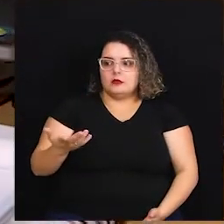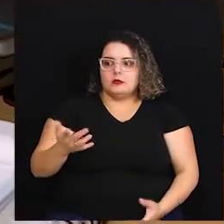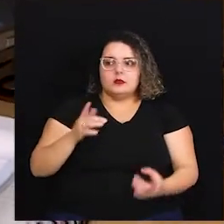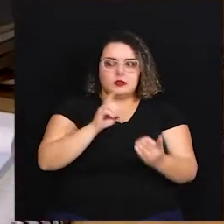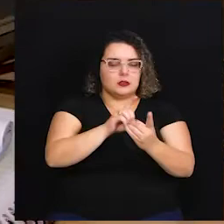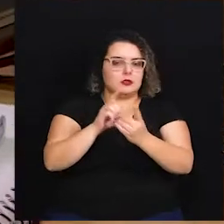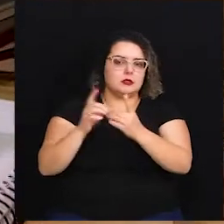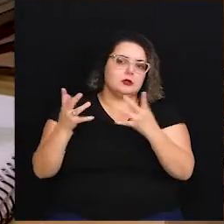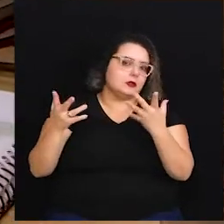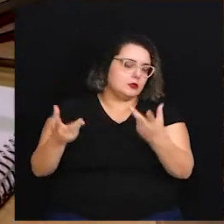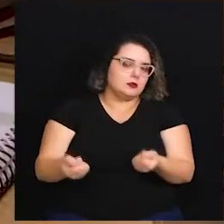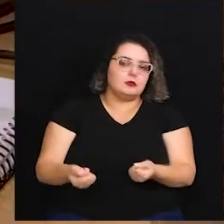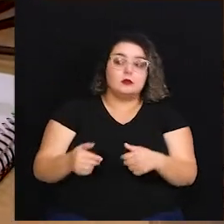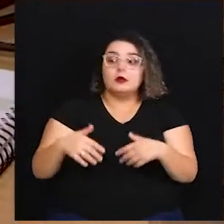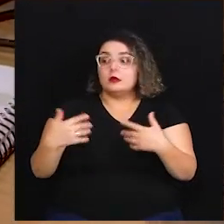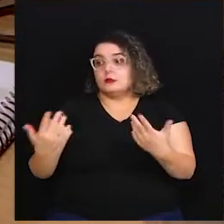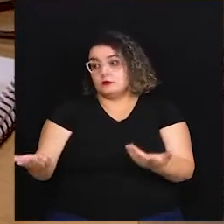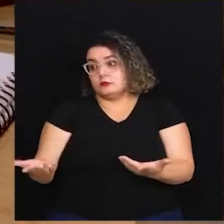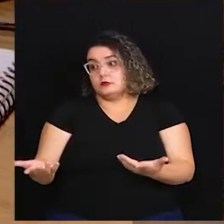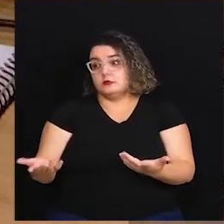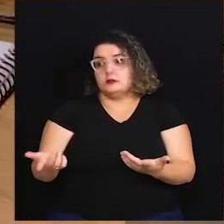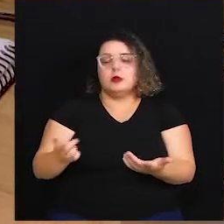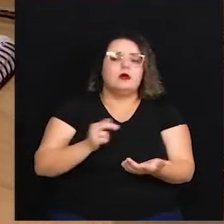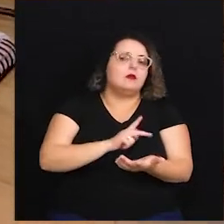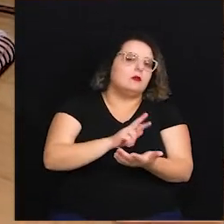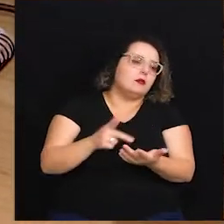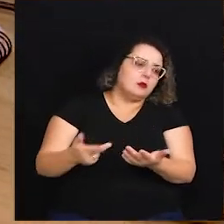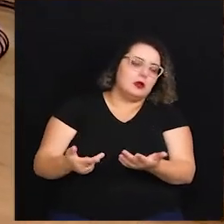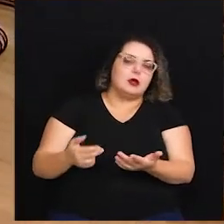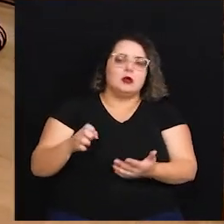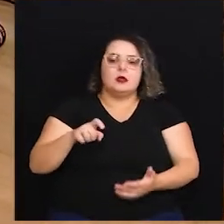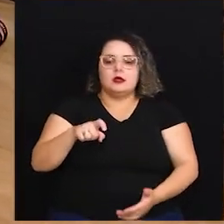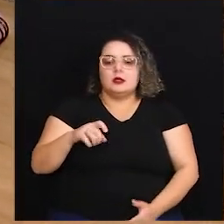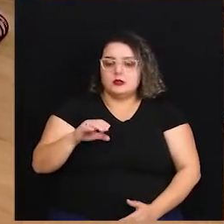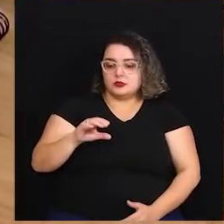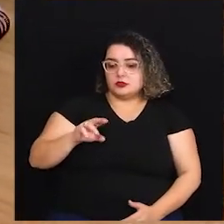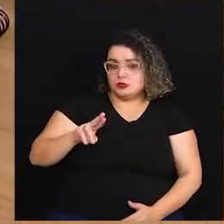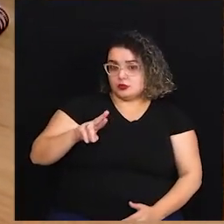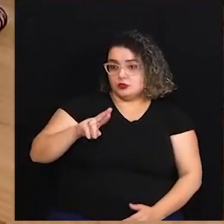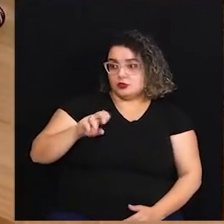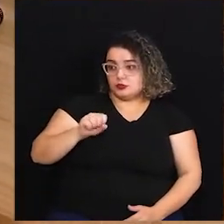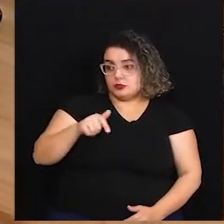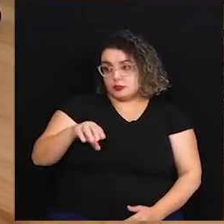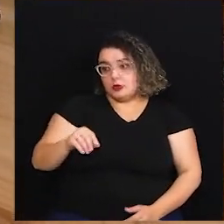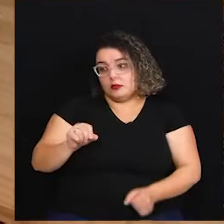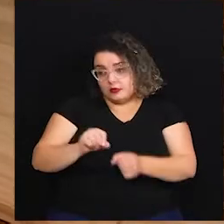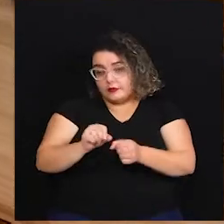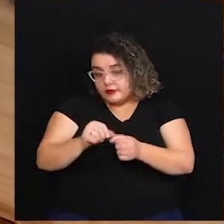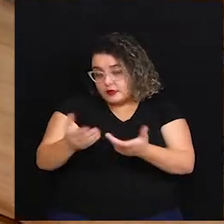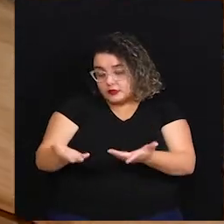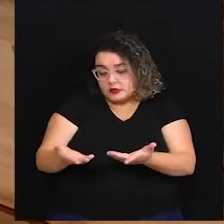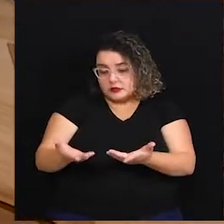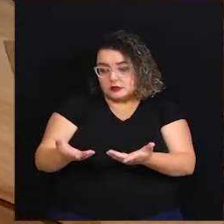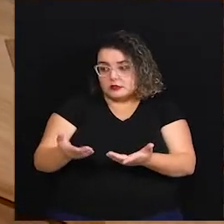dando conta para atender todo mundo. Nisso, como vai várias excursões, inclusive de Campinas, eu fazia muito isso. Fui